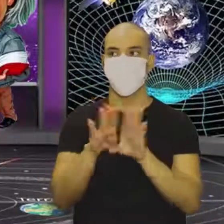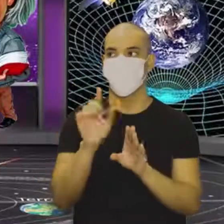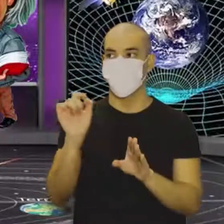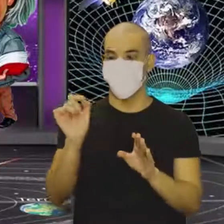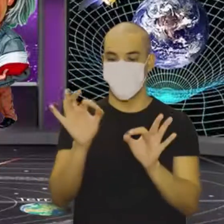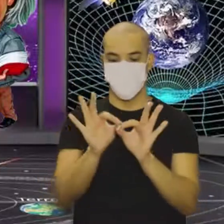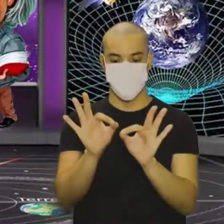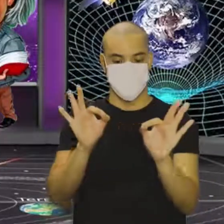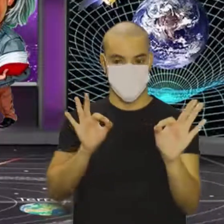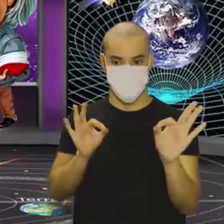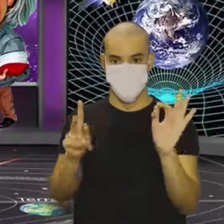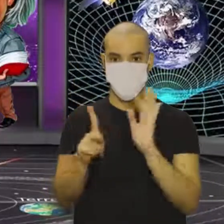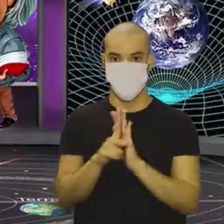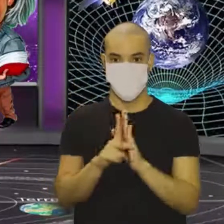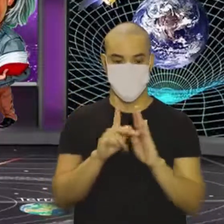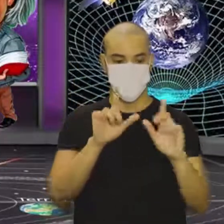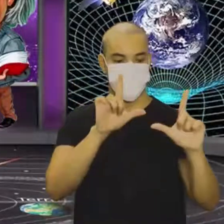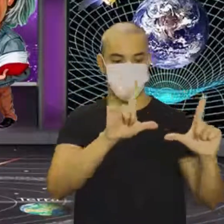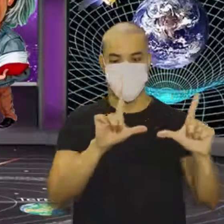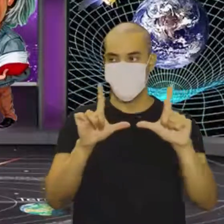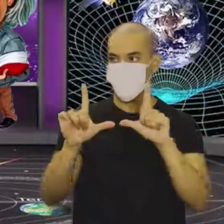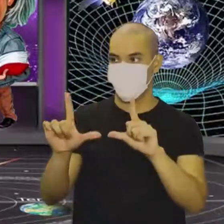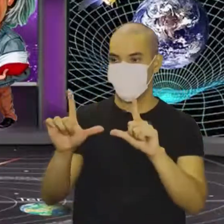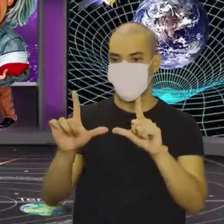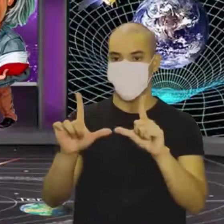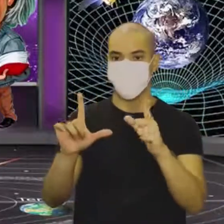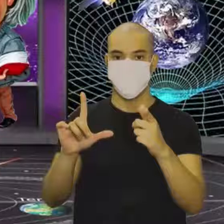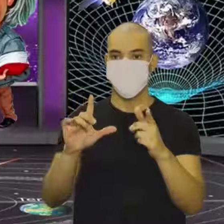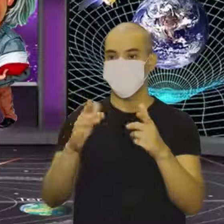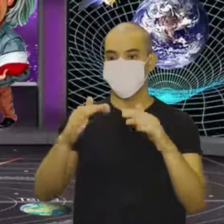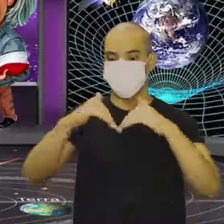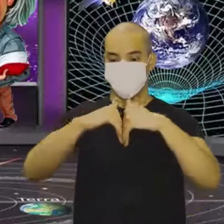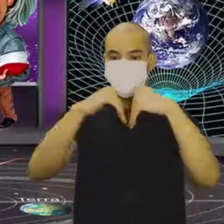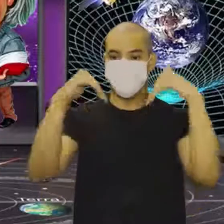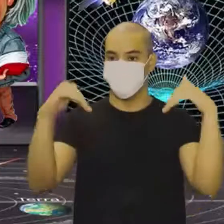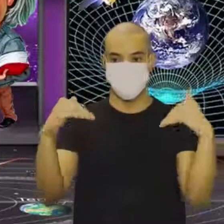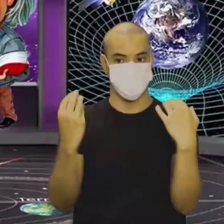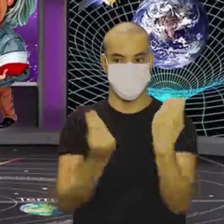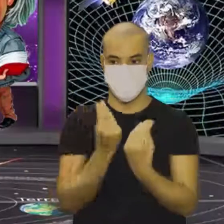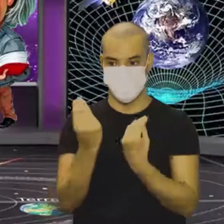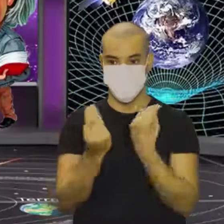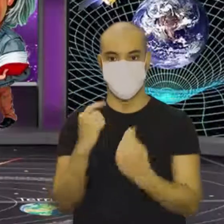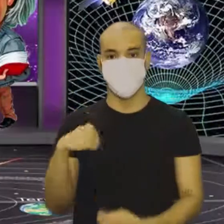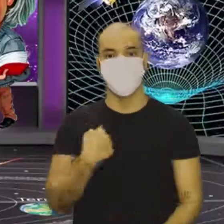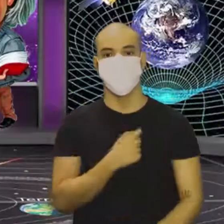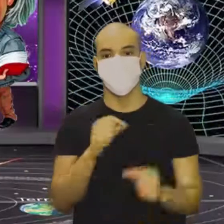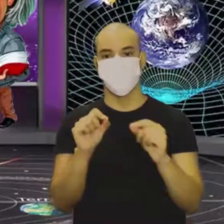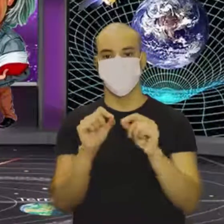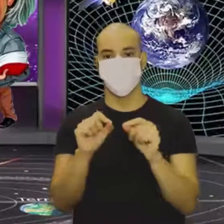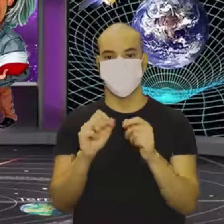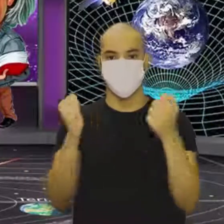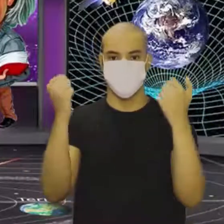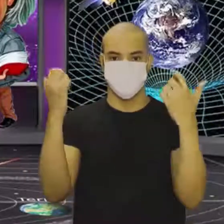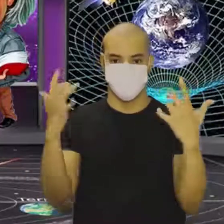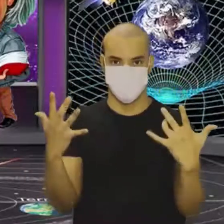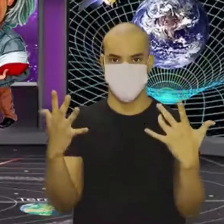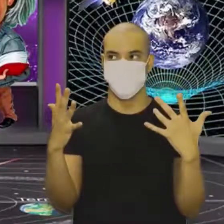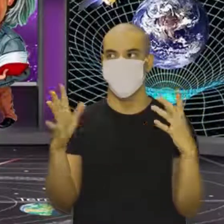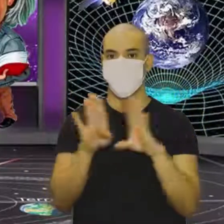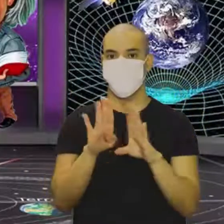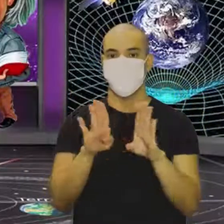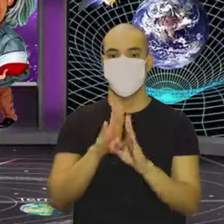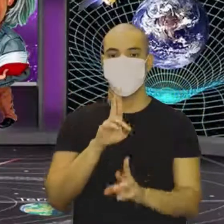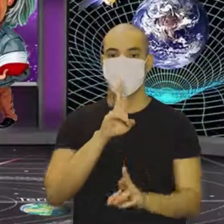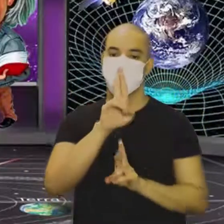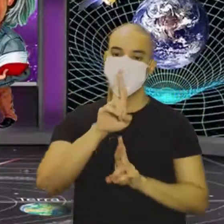da distância em que as placas do capacitor estão separadas. Aí nós fizemos algumas definições,